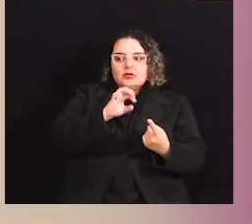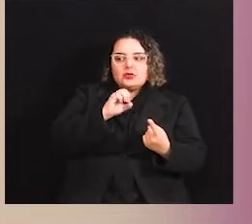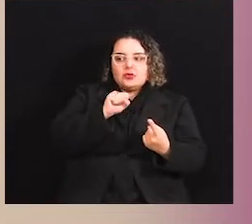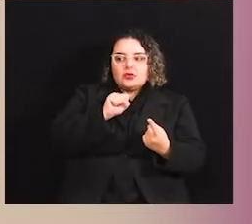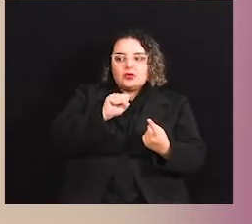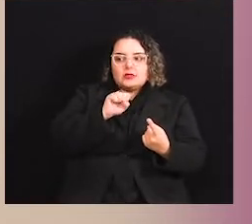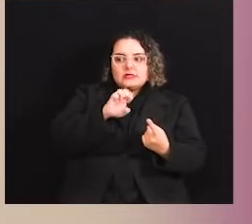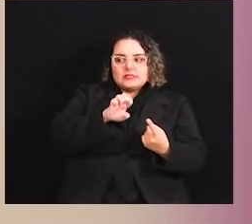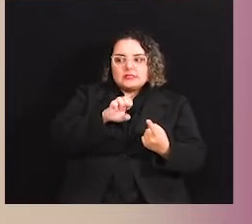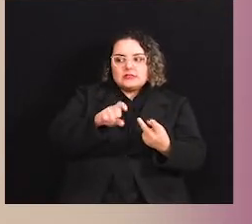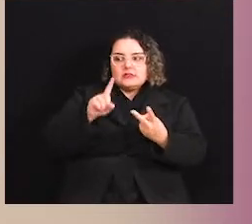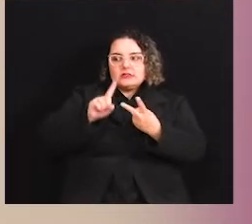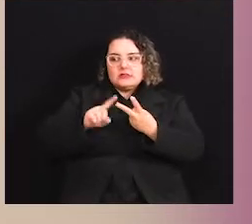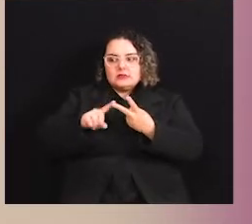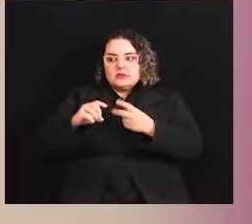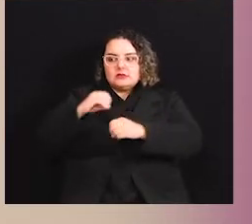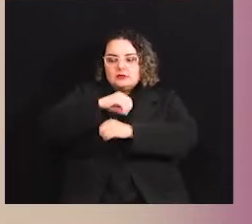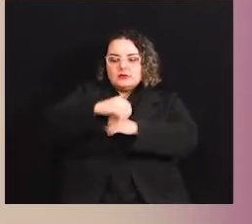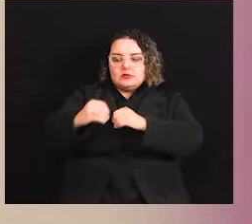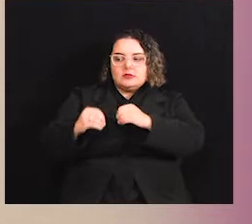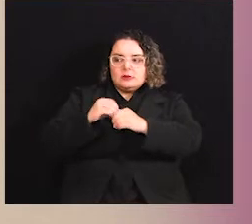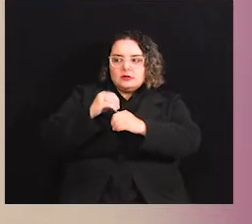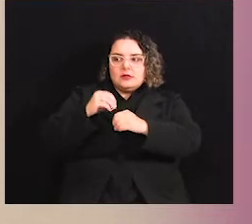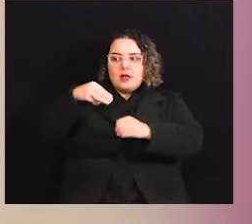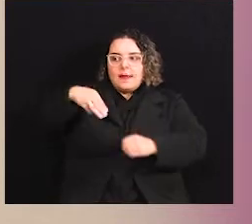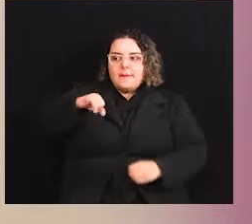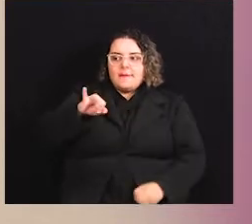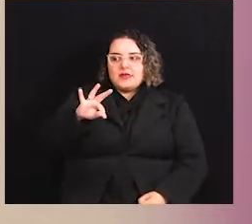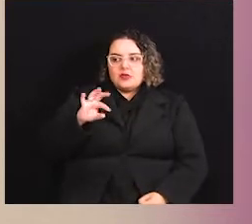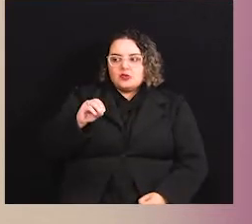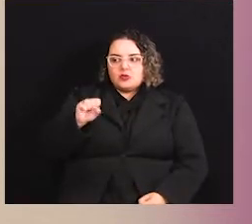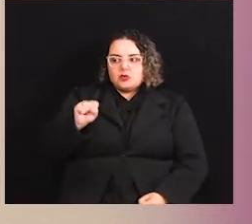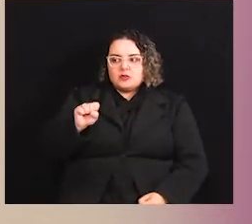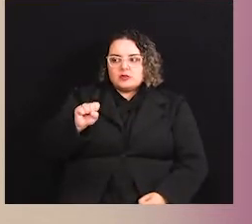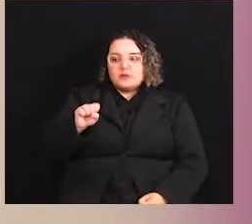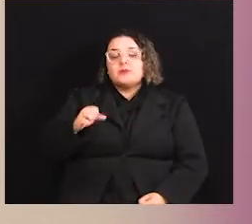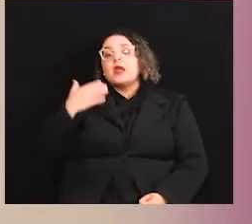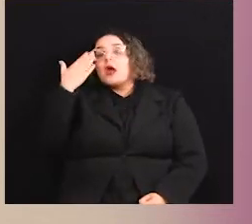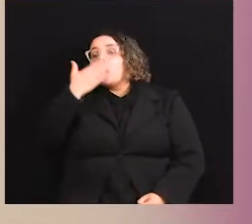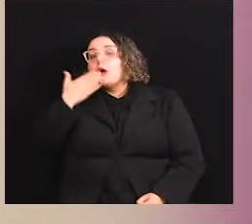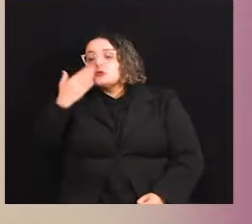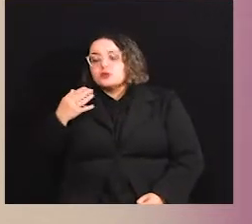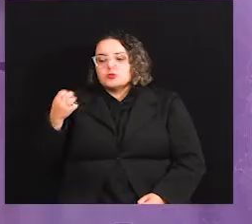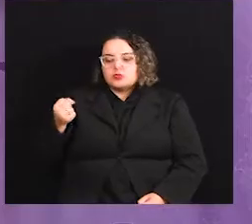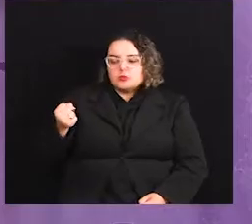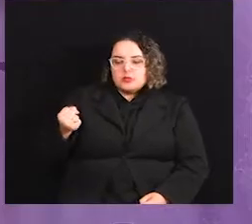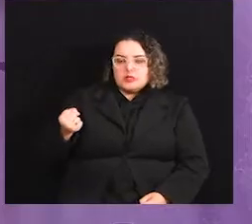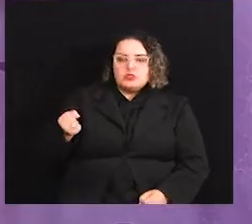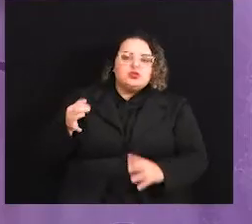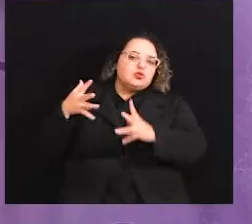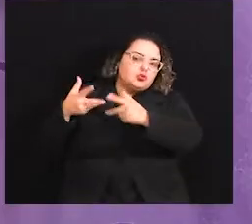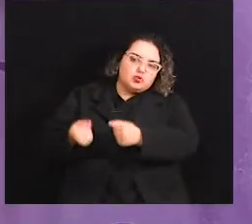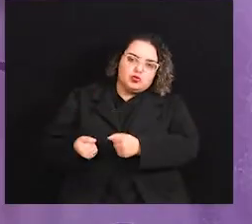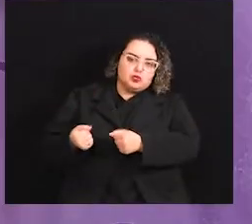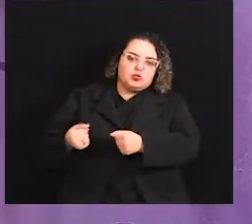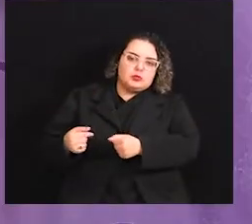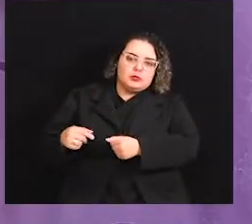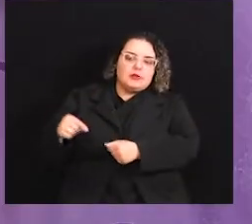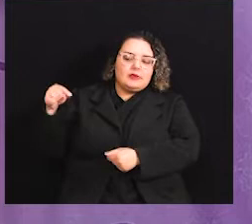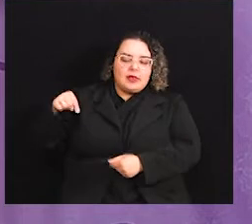segunda quebra ela forma 3 moléculas de glicose. Então, basicamente, é o açúcar do leite e dos derivados. E o que é